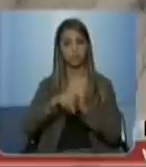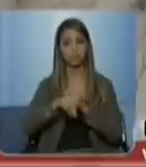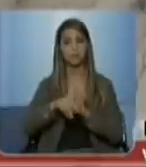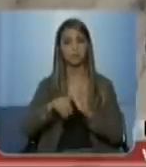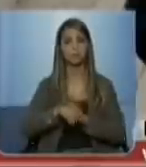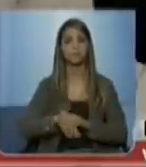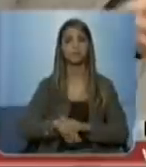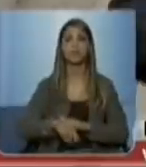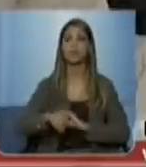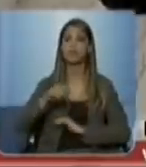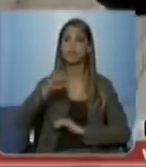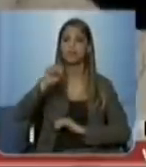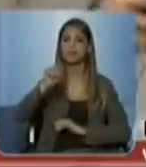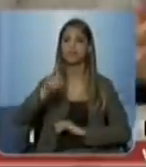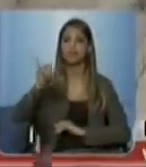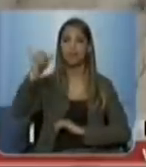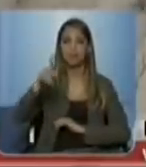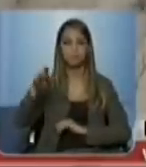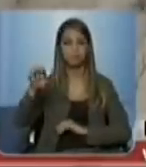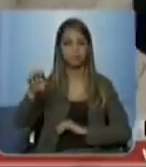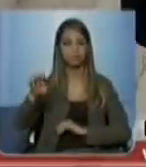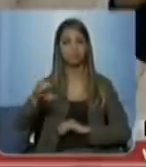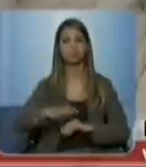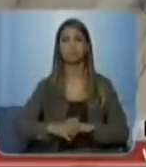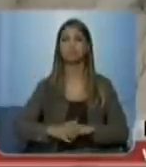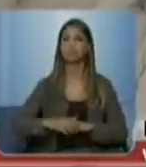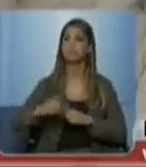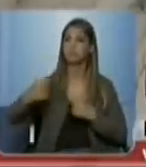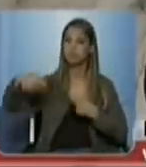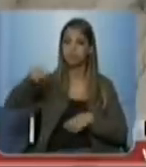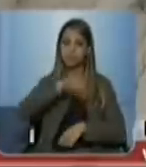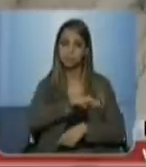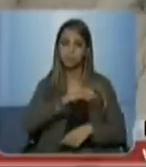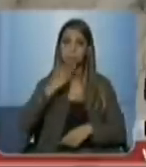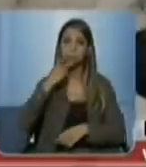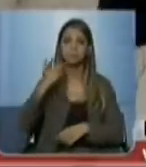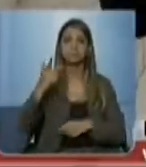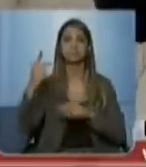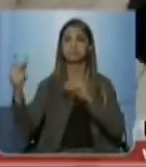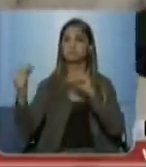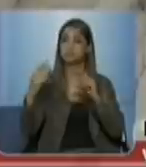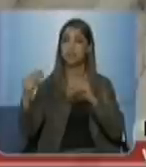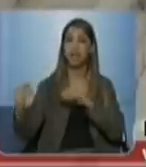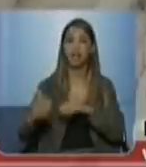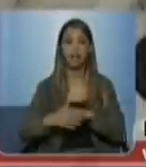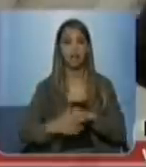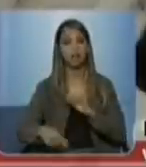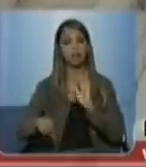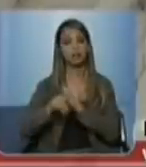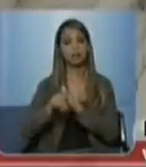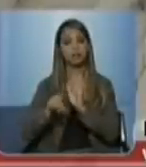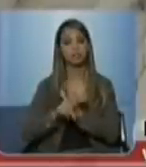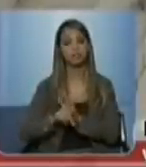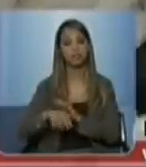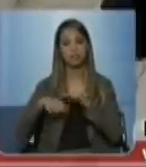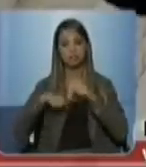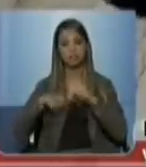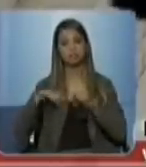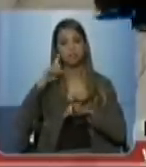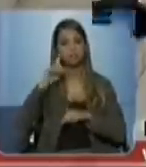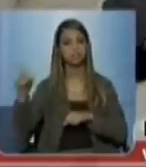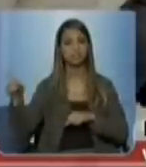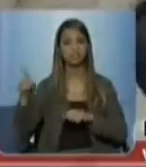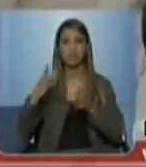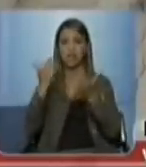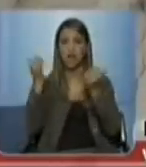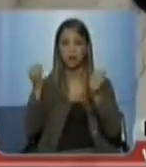Espanha fazendo também os mesmos relatos as mesmas denúncias mostrando mostrando que a franquia dia tem arruinado pessoas em